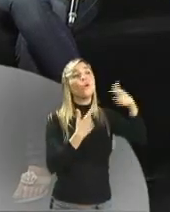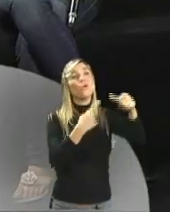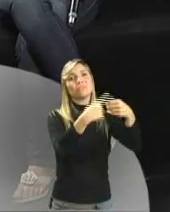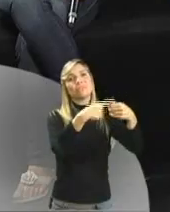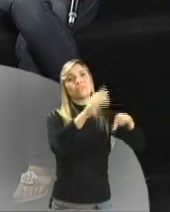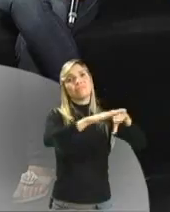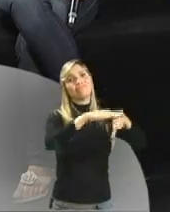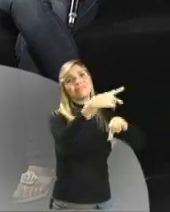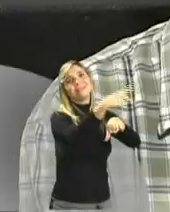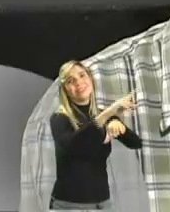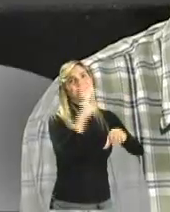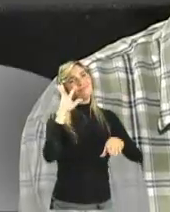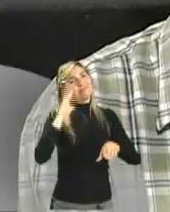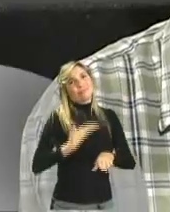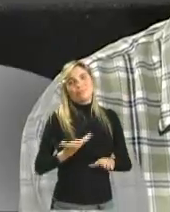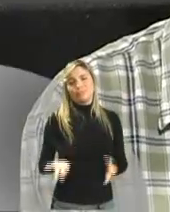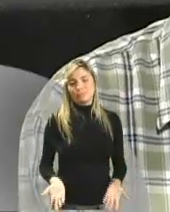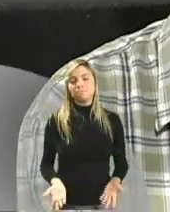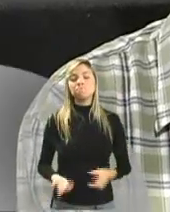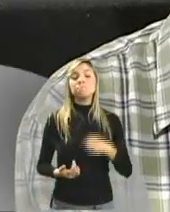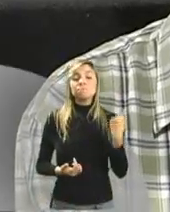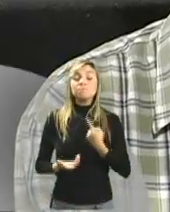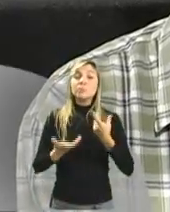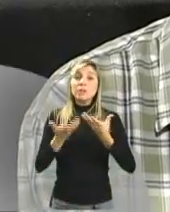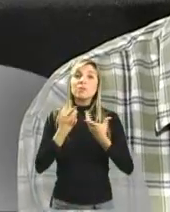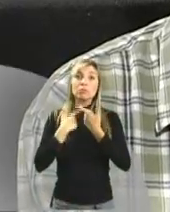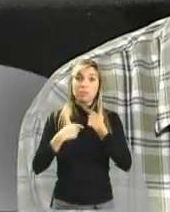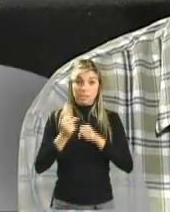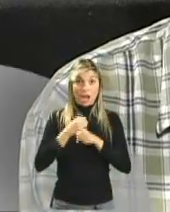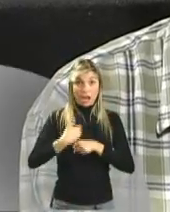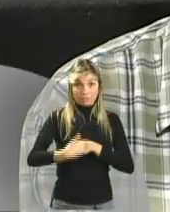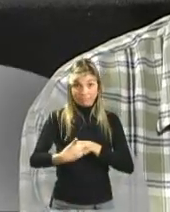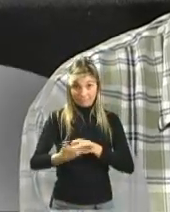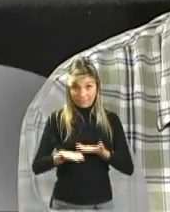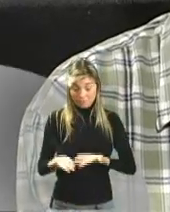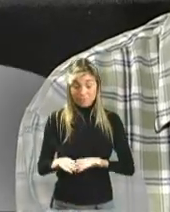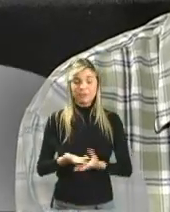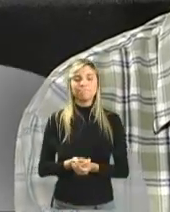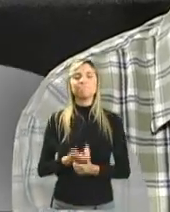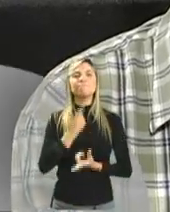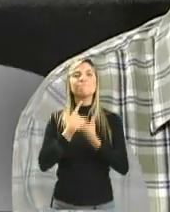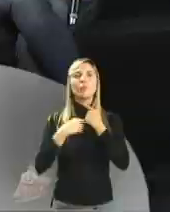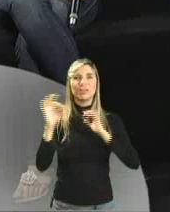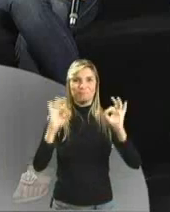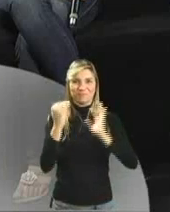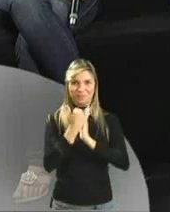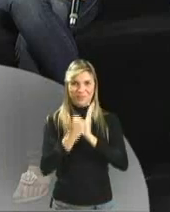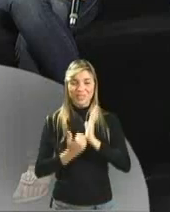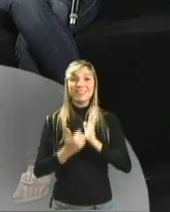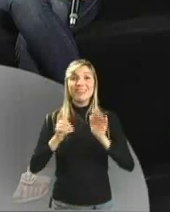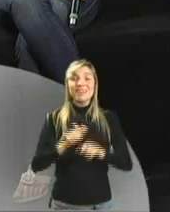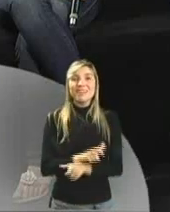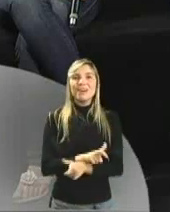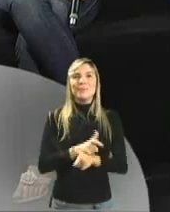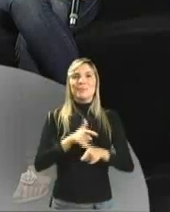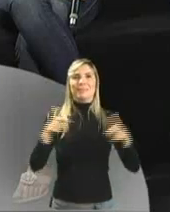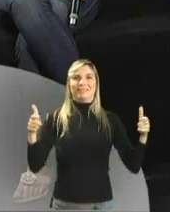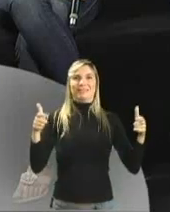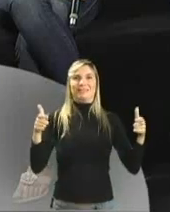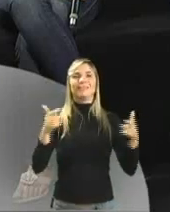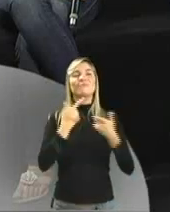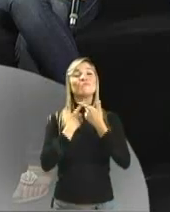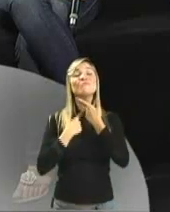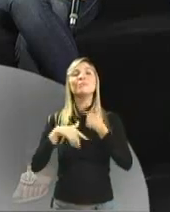feito em outros municípios. O que nós estamos pretendendo a partir desse ano, através do projeto, é fazer uma